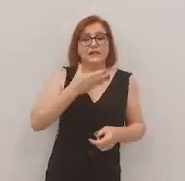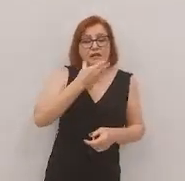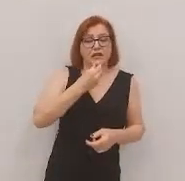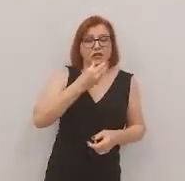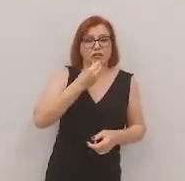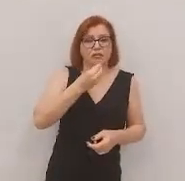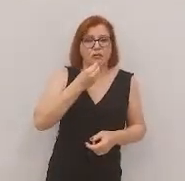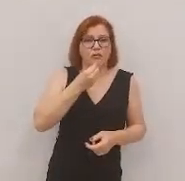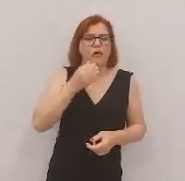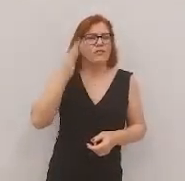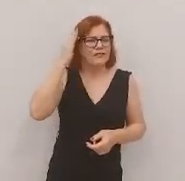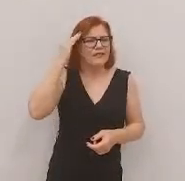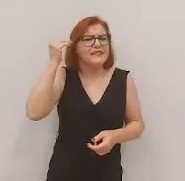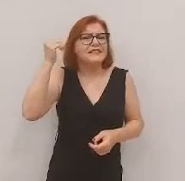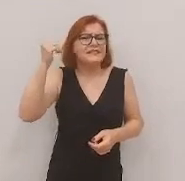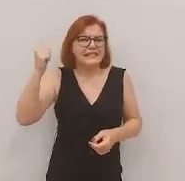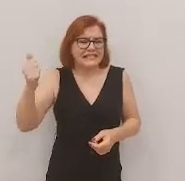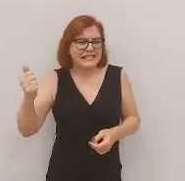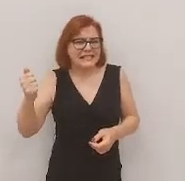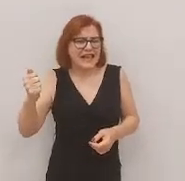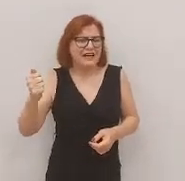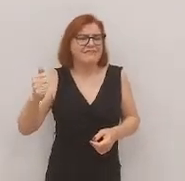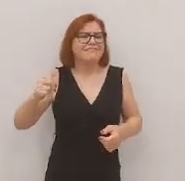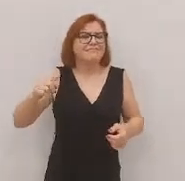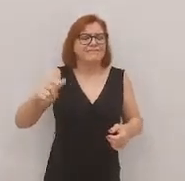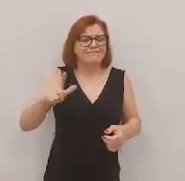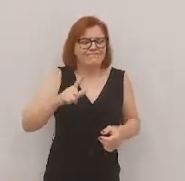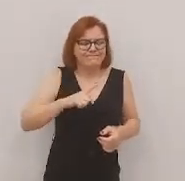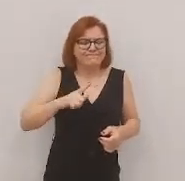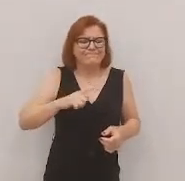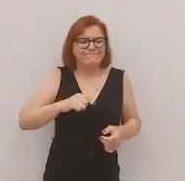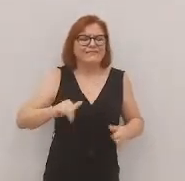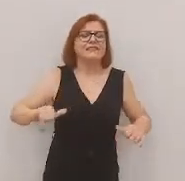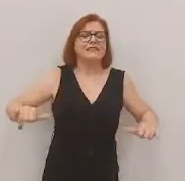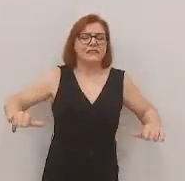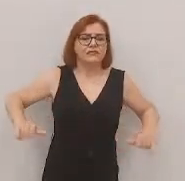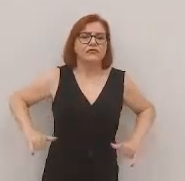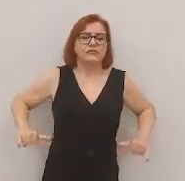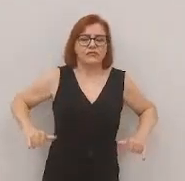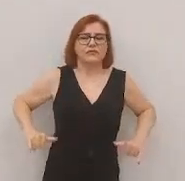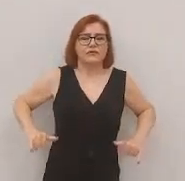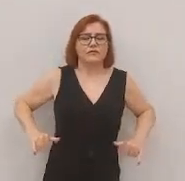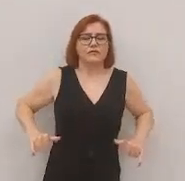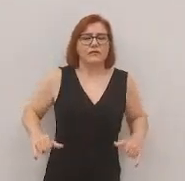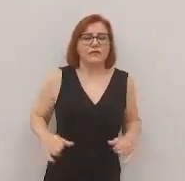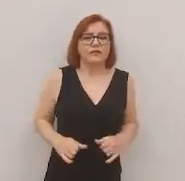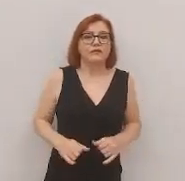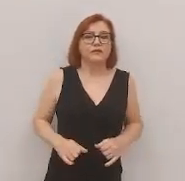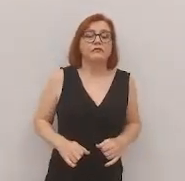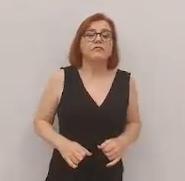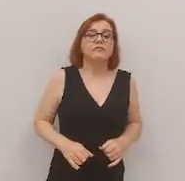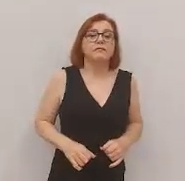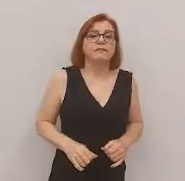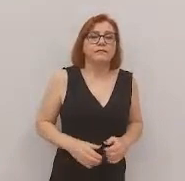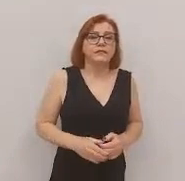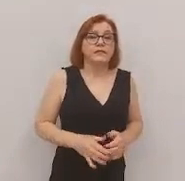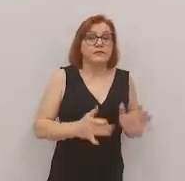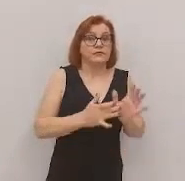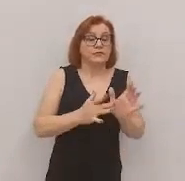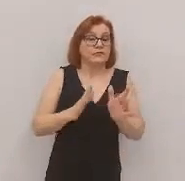padecer, sofrimento, enfim, tudo. E esse homem veio com